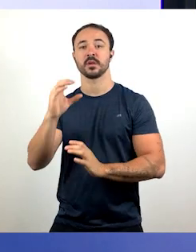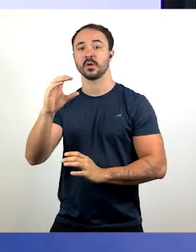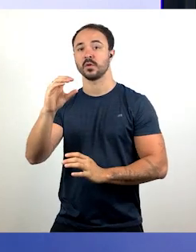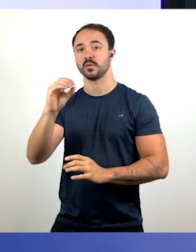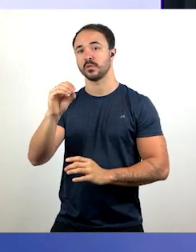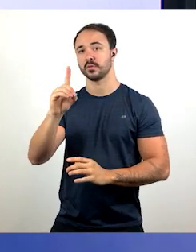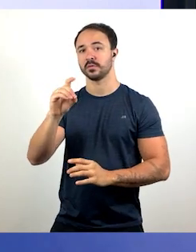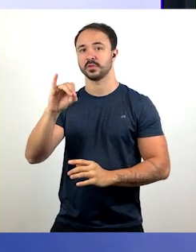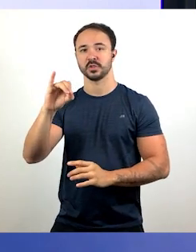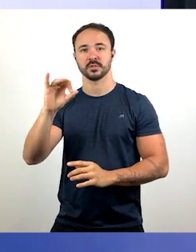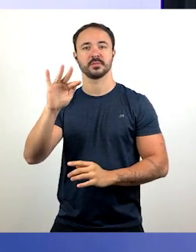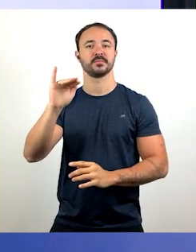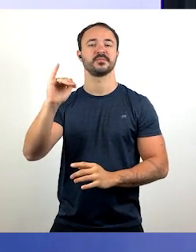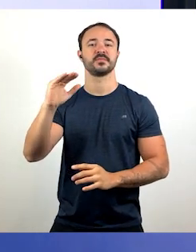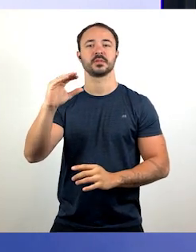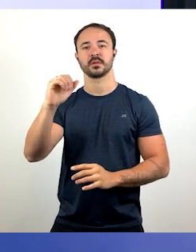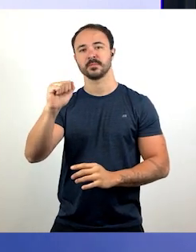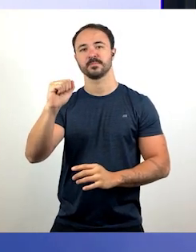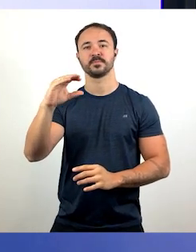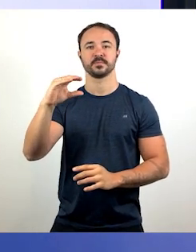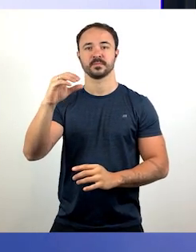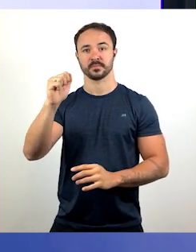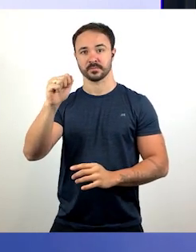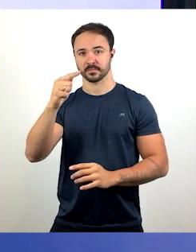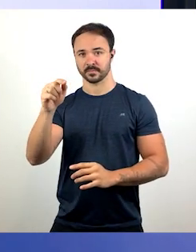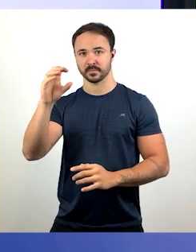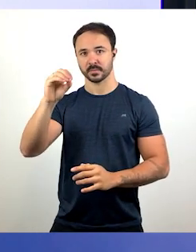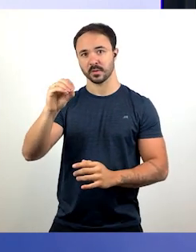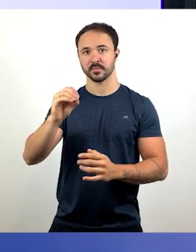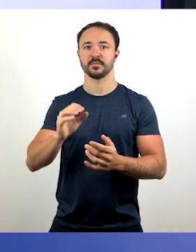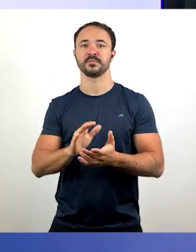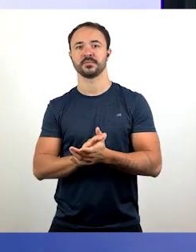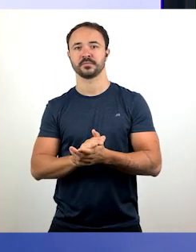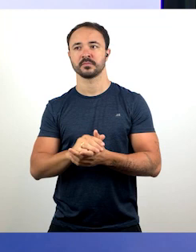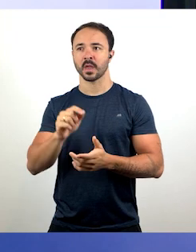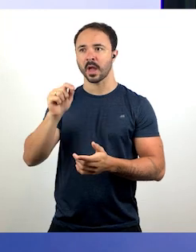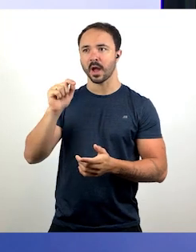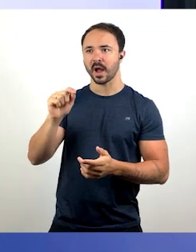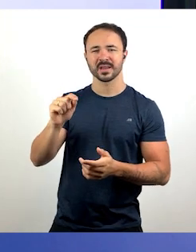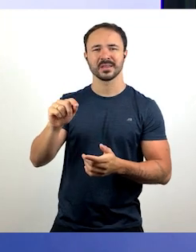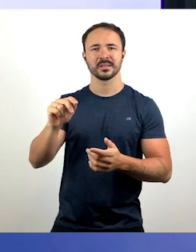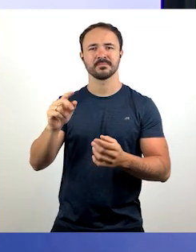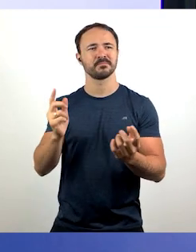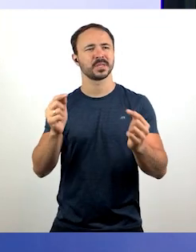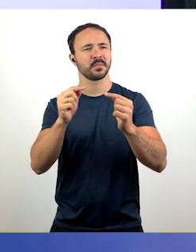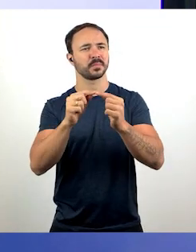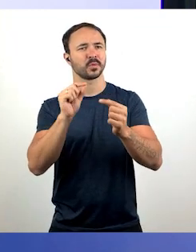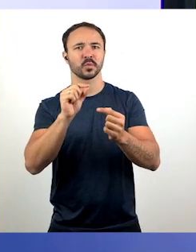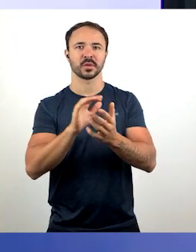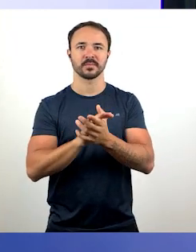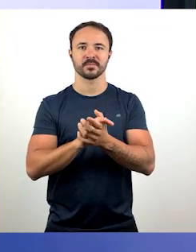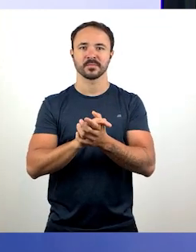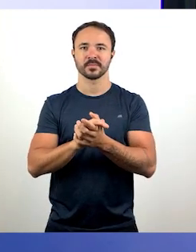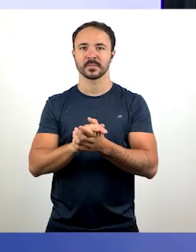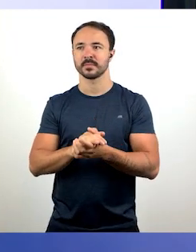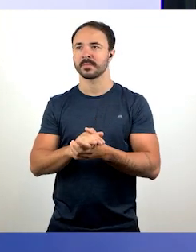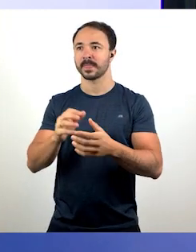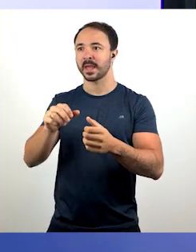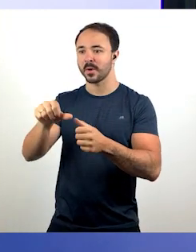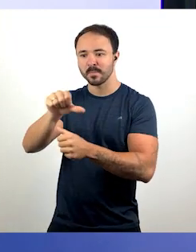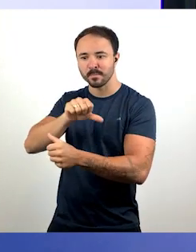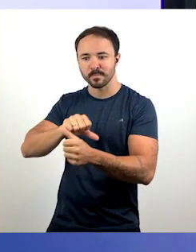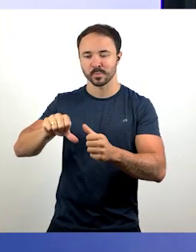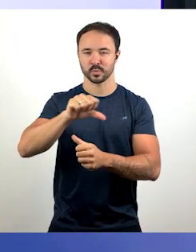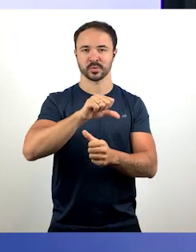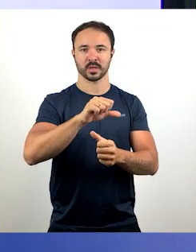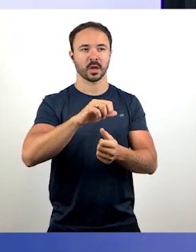Codificação é o ato e o resultado de codificar. Este verbo, por outro lado, pode se referir à modificação da expressão de